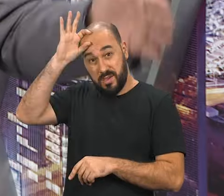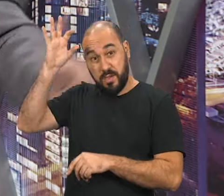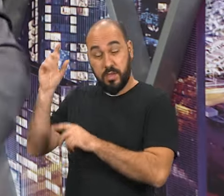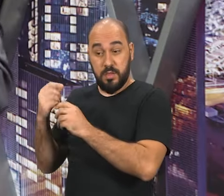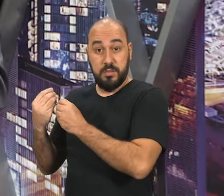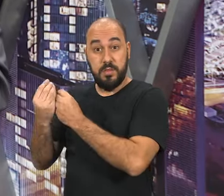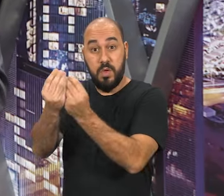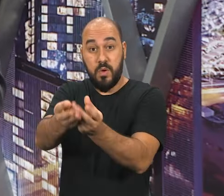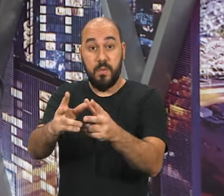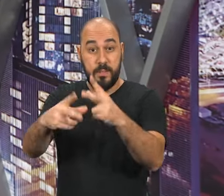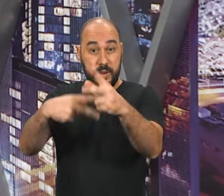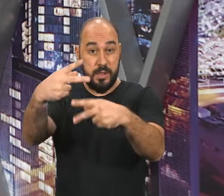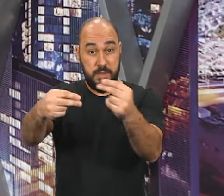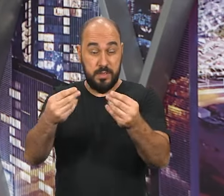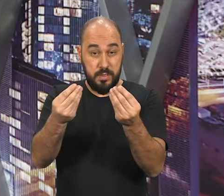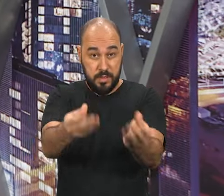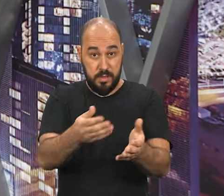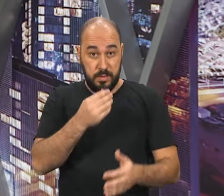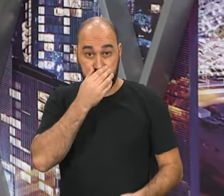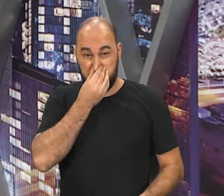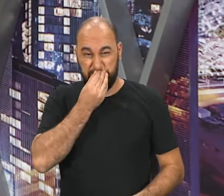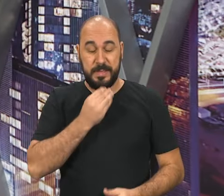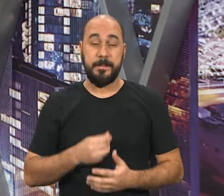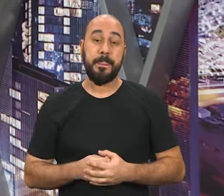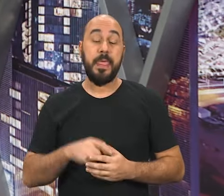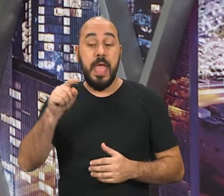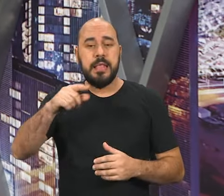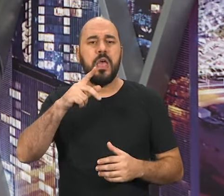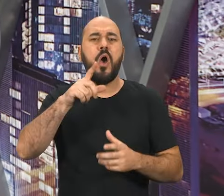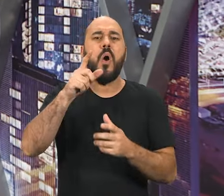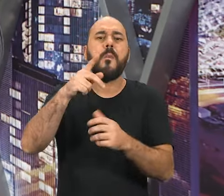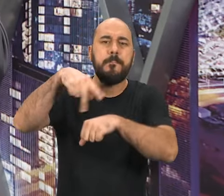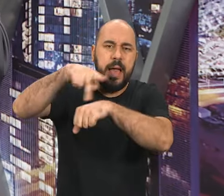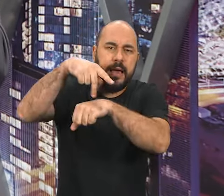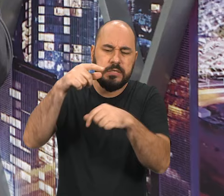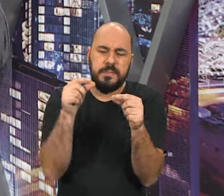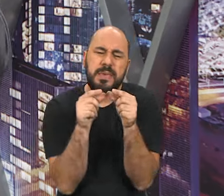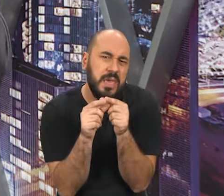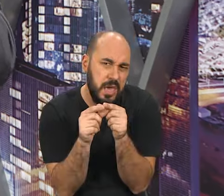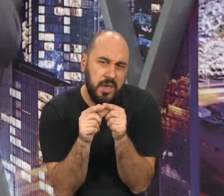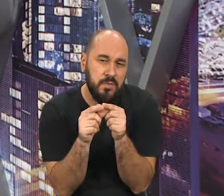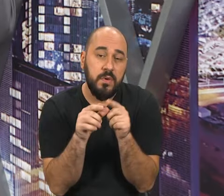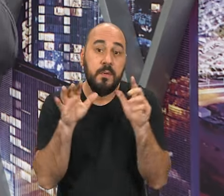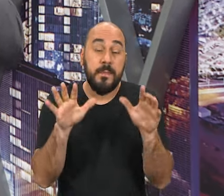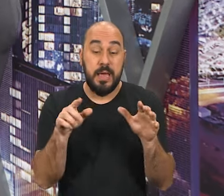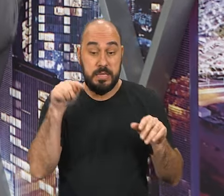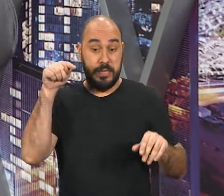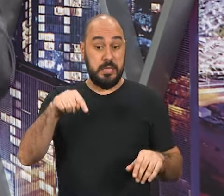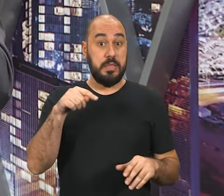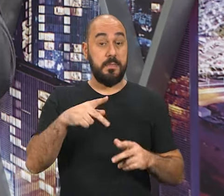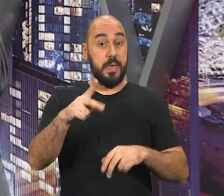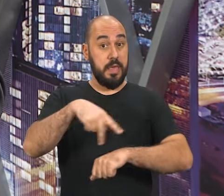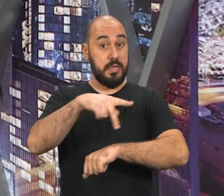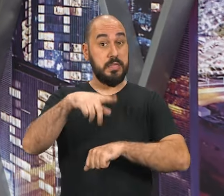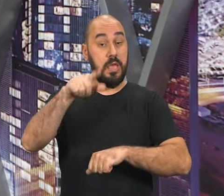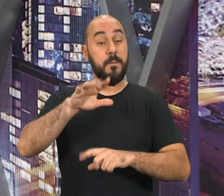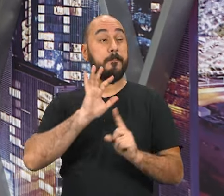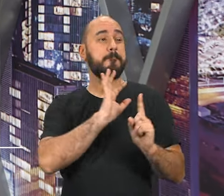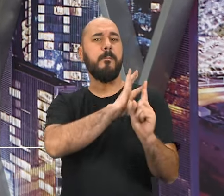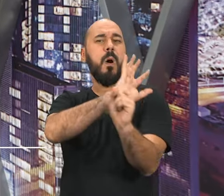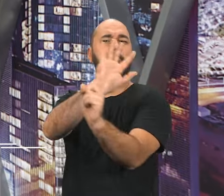se tornou um país. É um país minúsculo, pequenininho, mas talvez o mais poderoso do